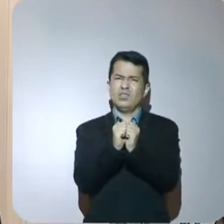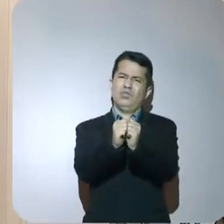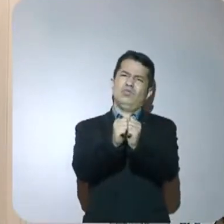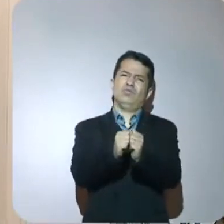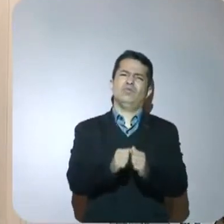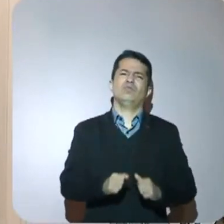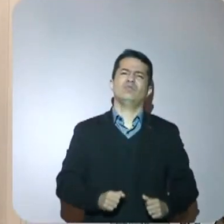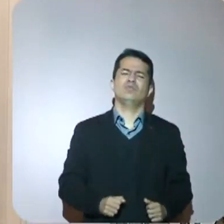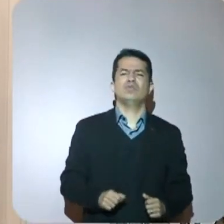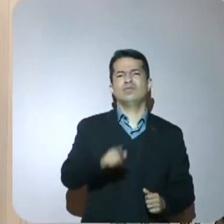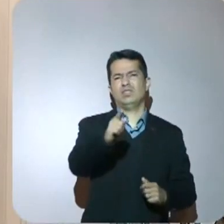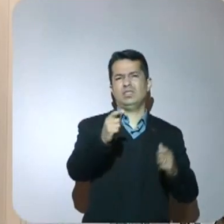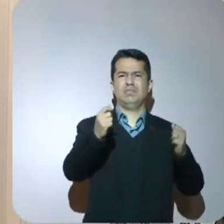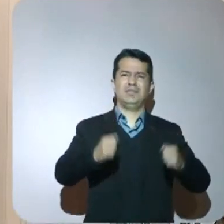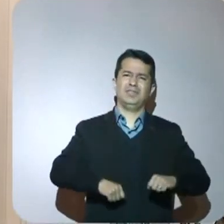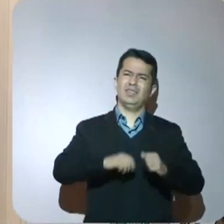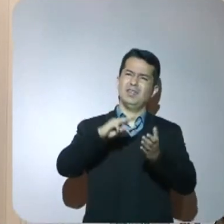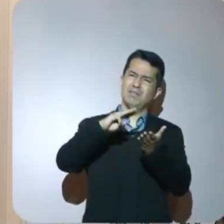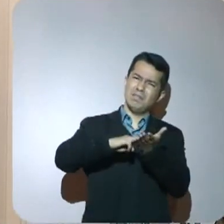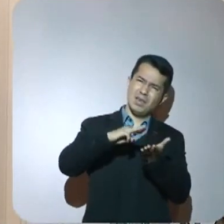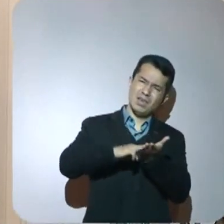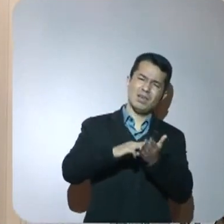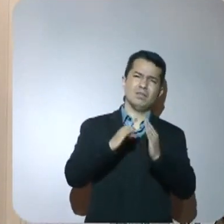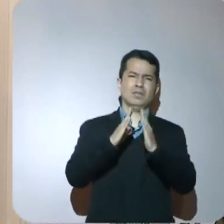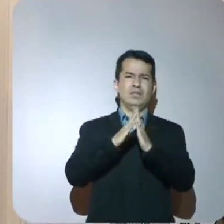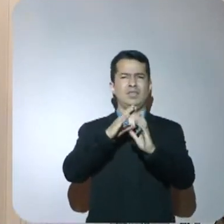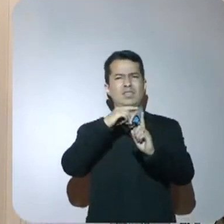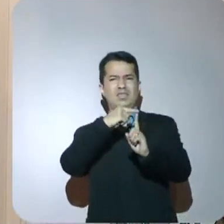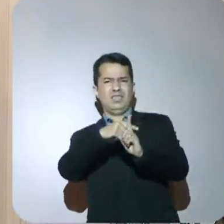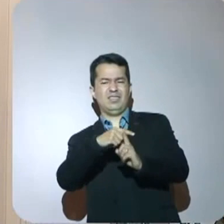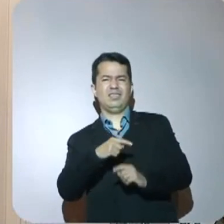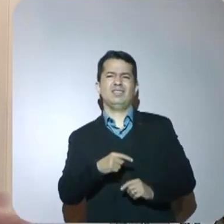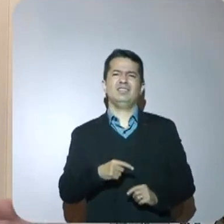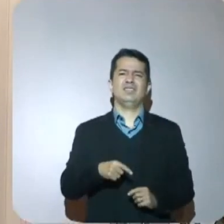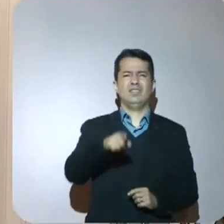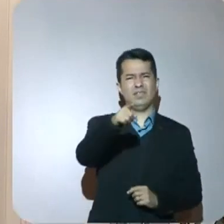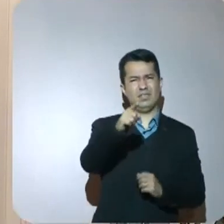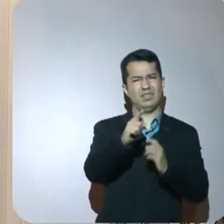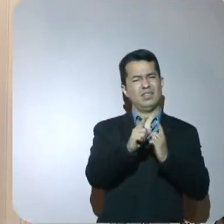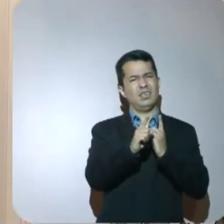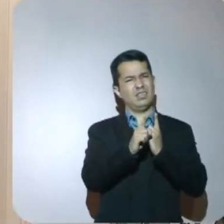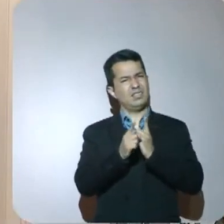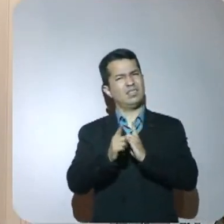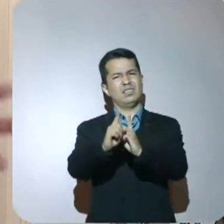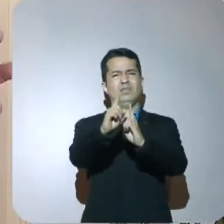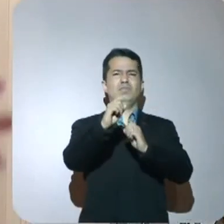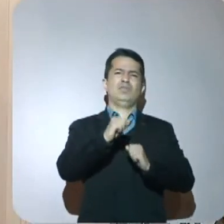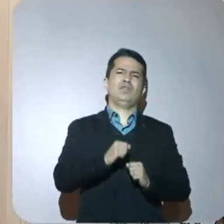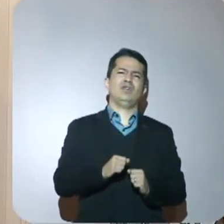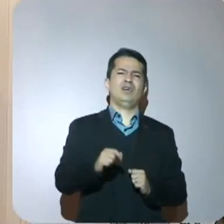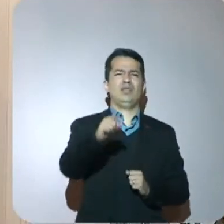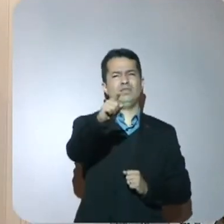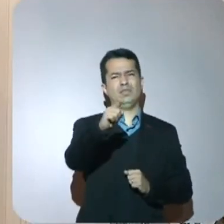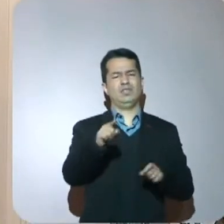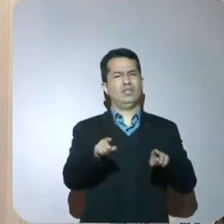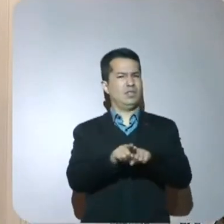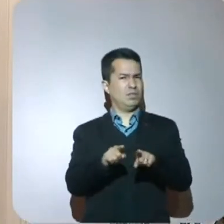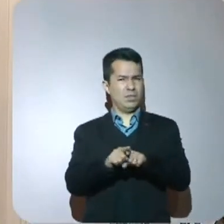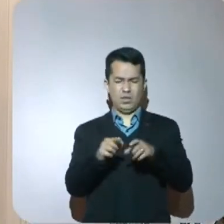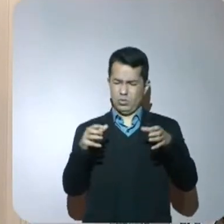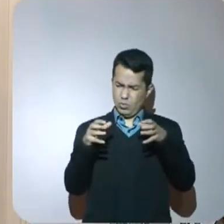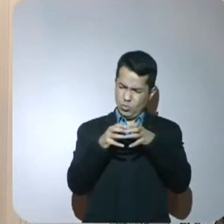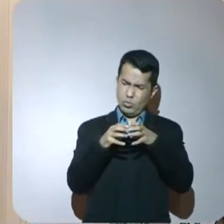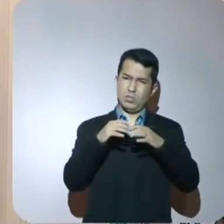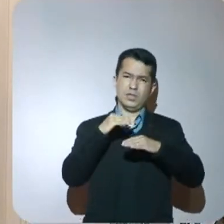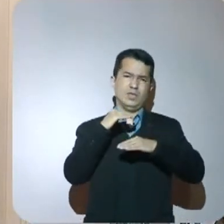sua filiação como membro da igreja, tá? Participa do discipulado, do ciclo de aprendizado,